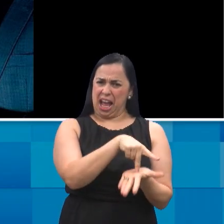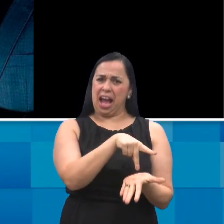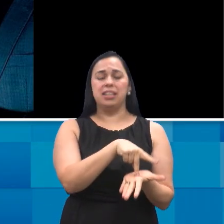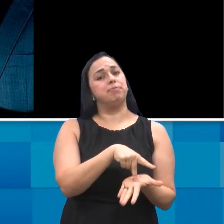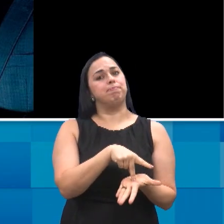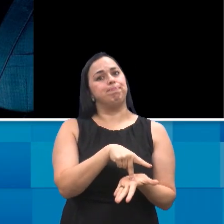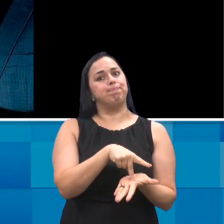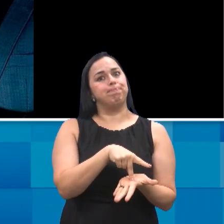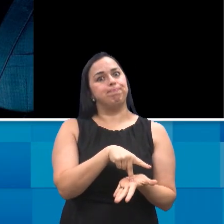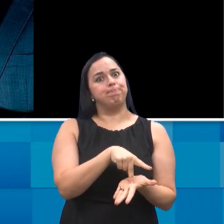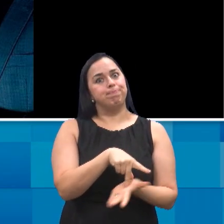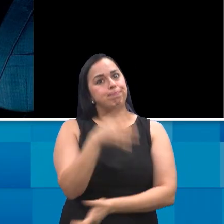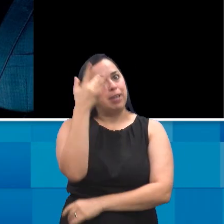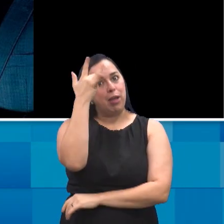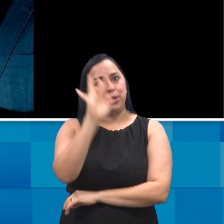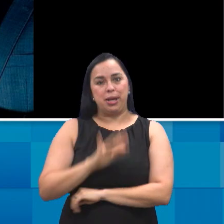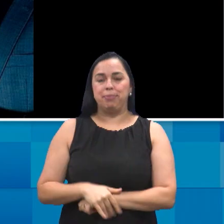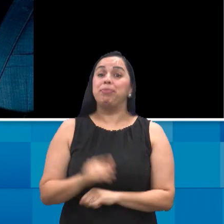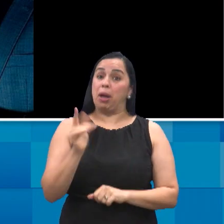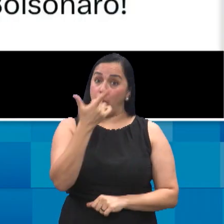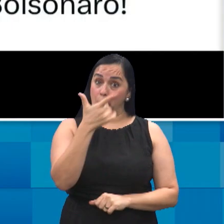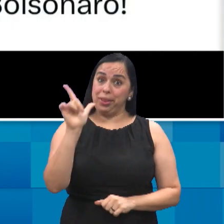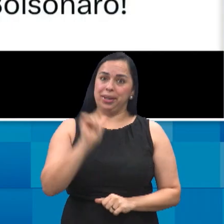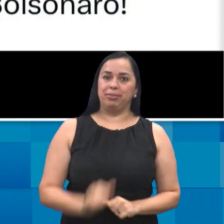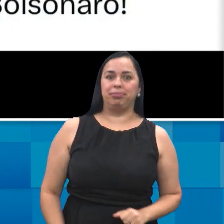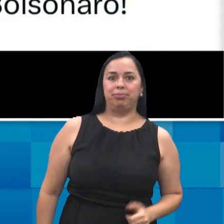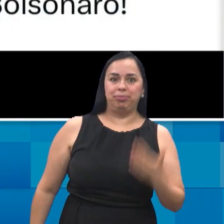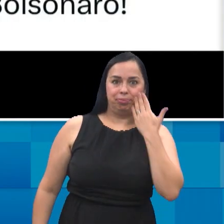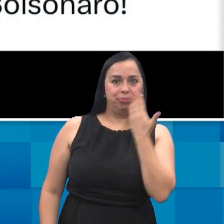sei. Vamos para o próximo.